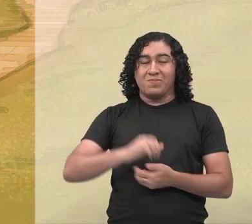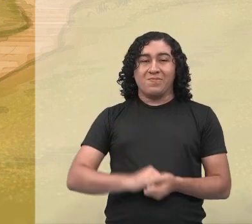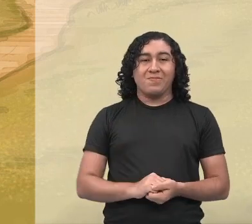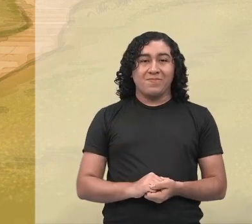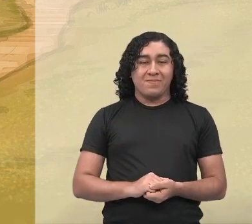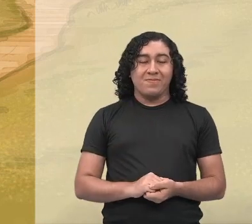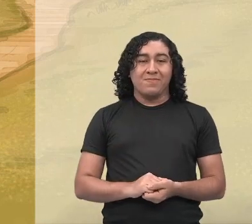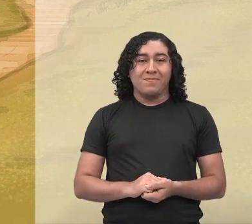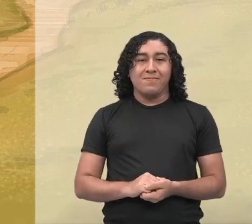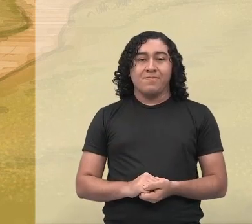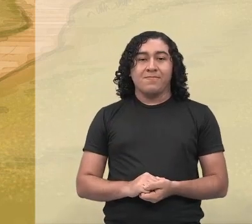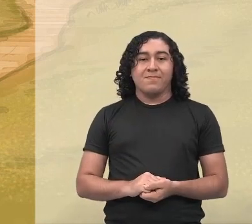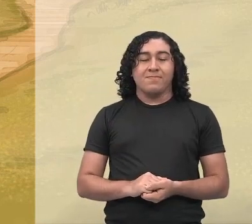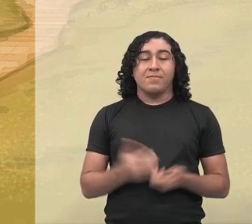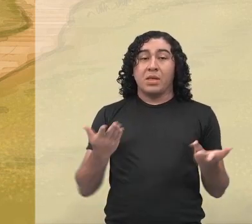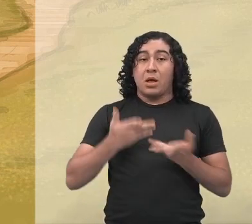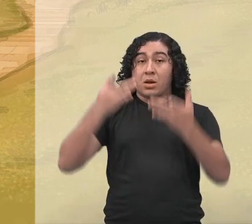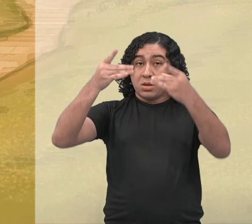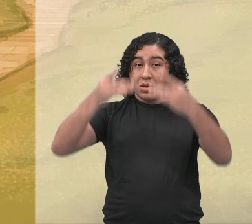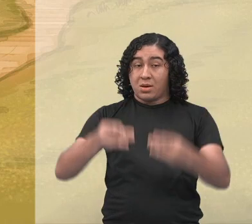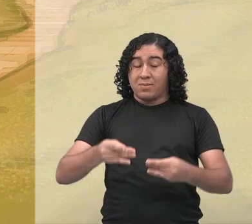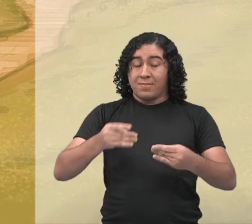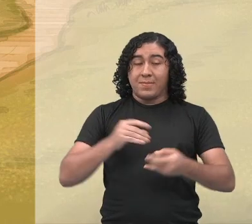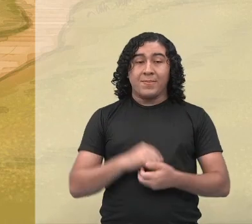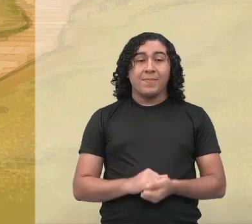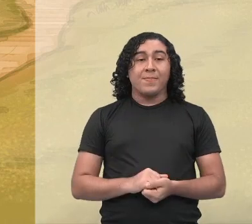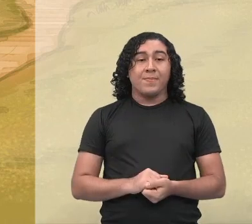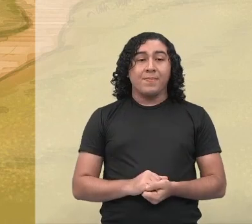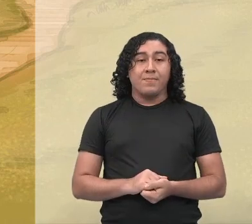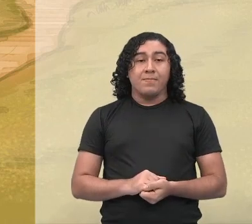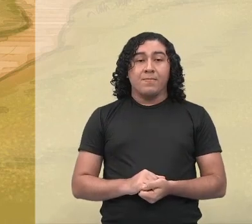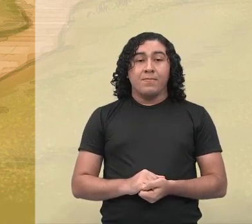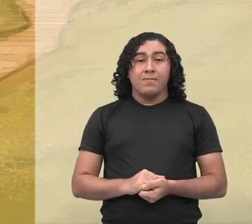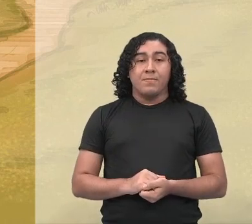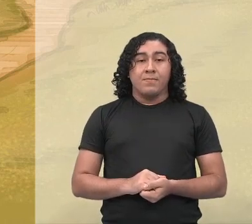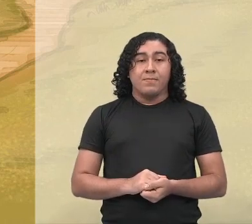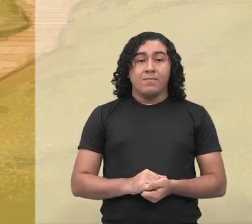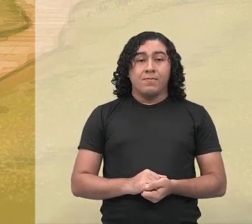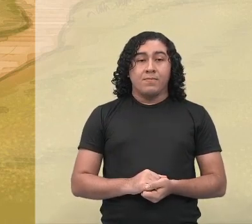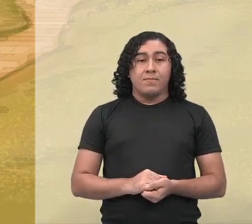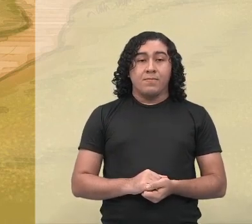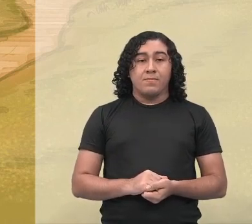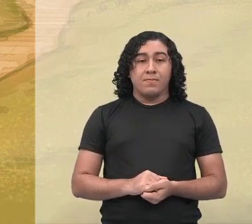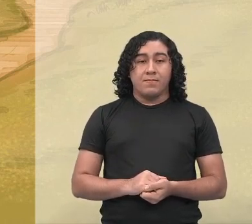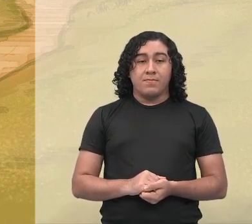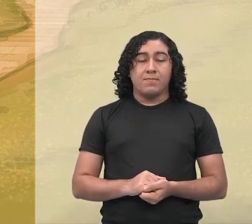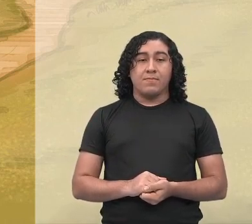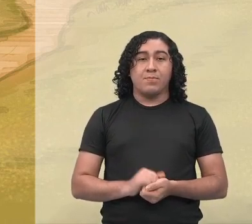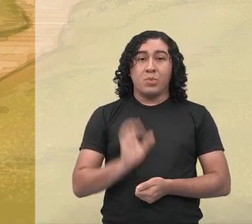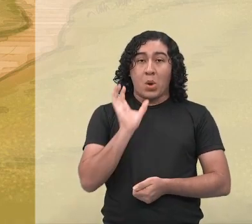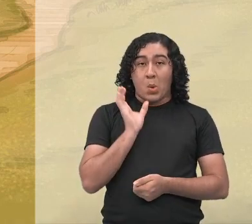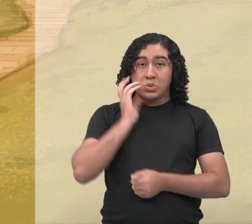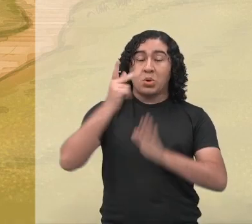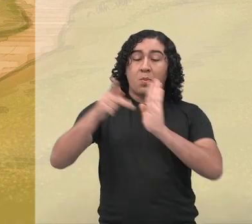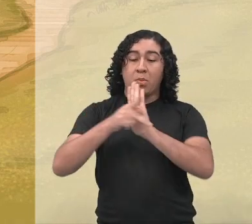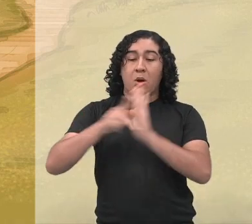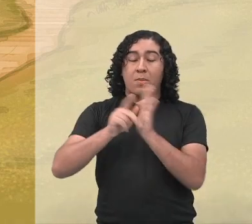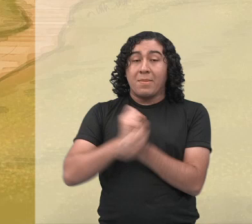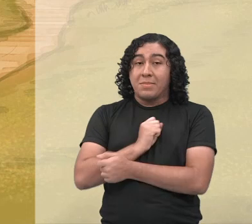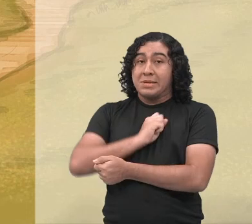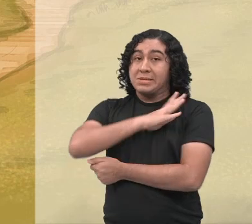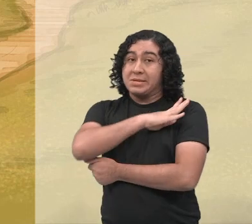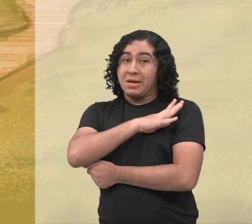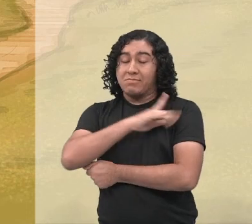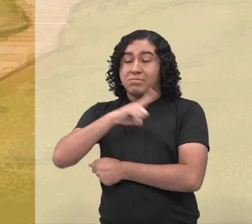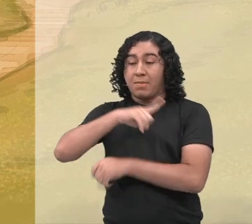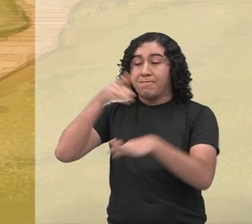1838, galera. Vamos então ver um pouquinho mais sobre essa revolta. Vamos lá. A Sabinada foi uma revolta feita por militares e